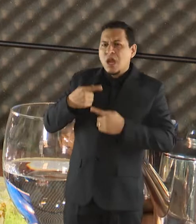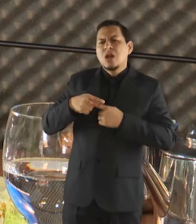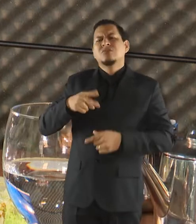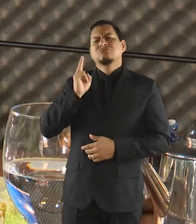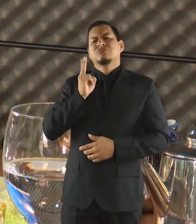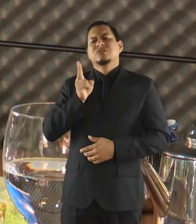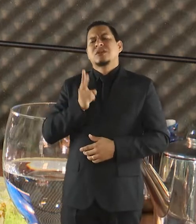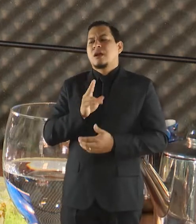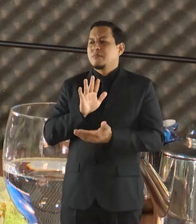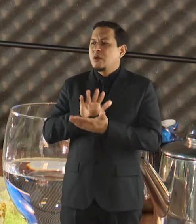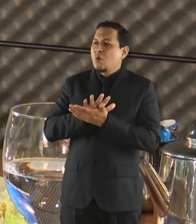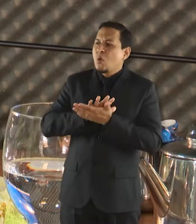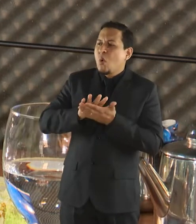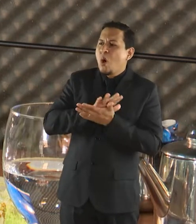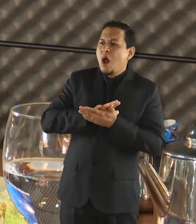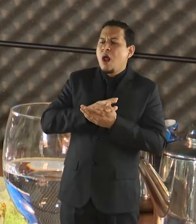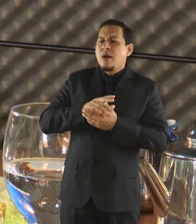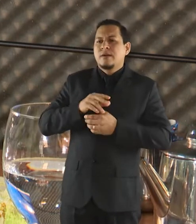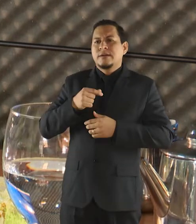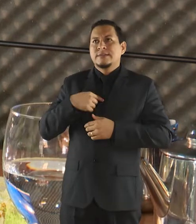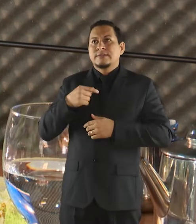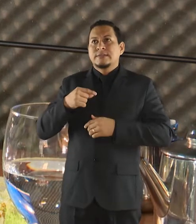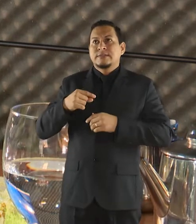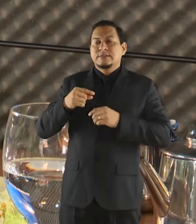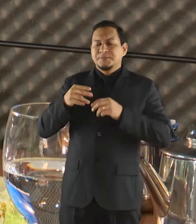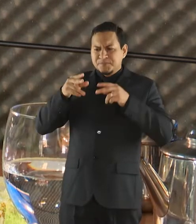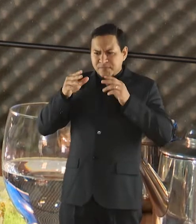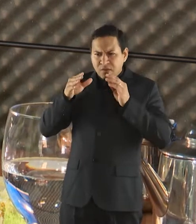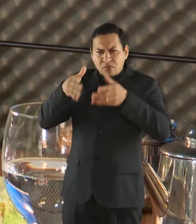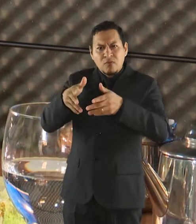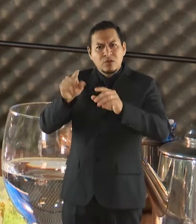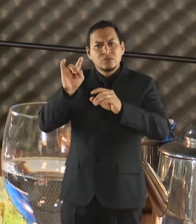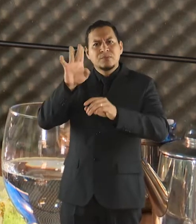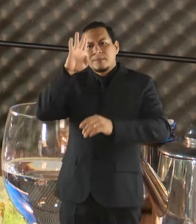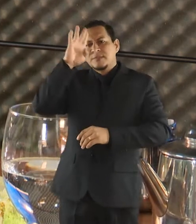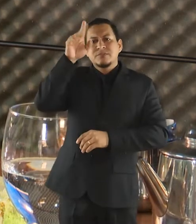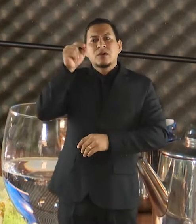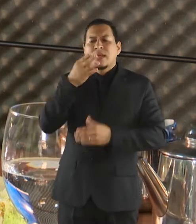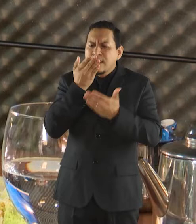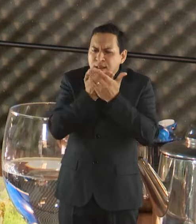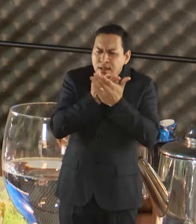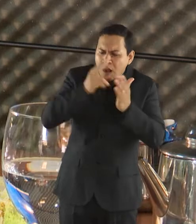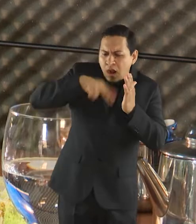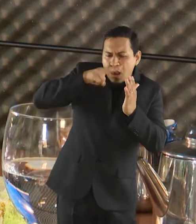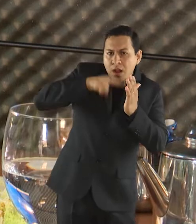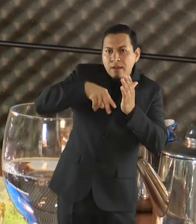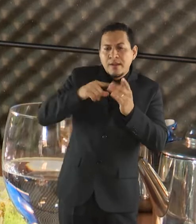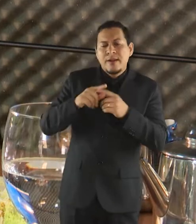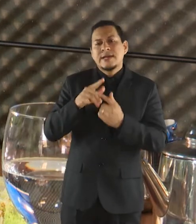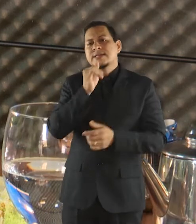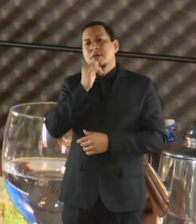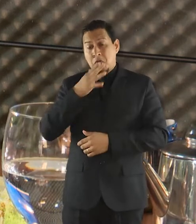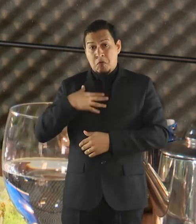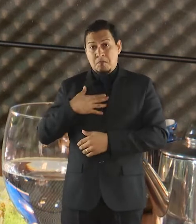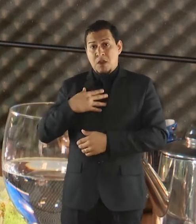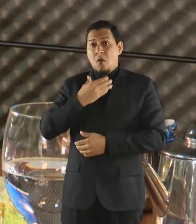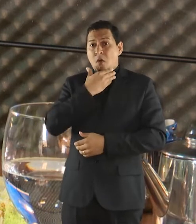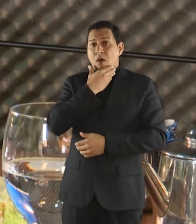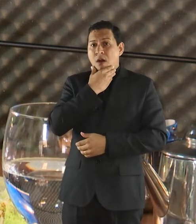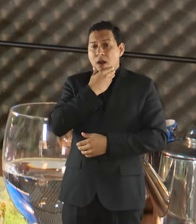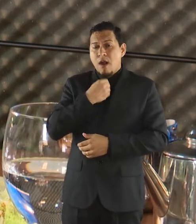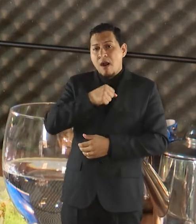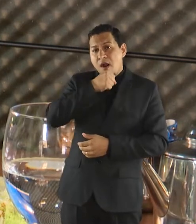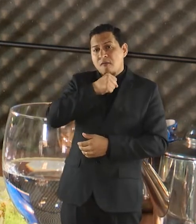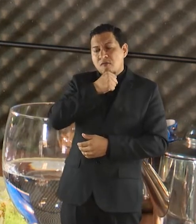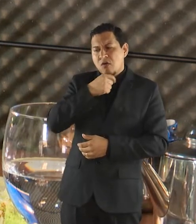ler, muito, muito. Quem muito. tá lendo já tá automaticamente Muito. estudando, mesmo sem saber. Meu avô era uma espécie de caixeiro viajante, assim, sabe?